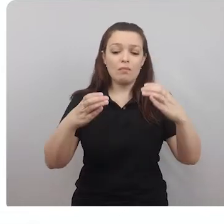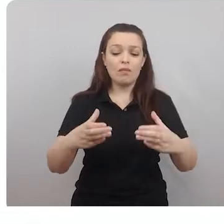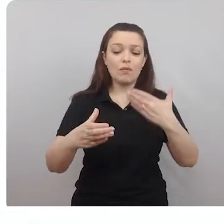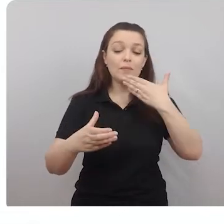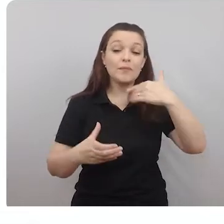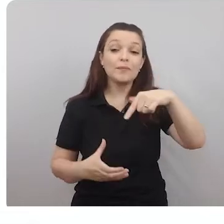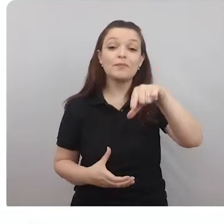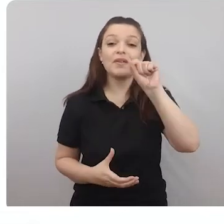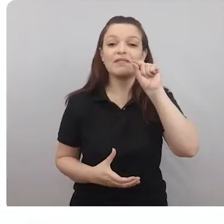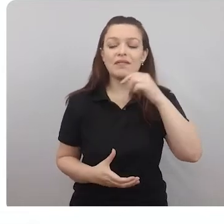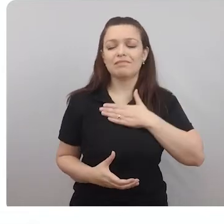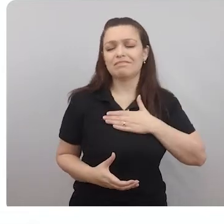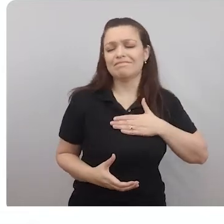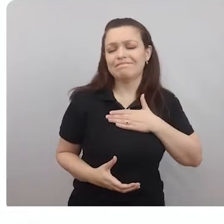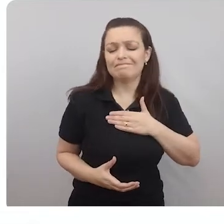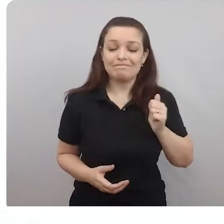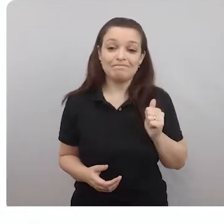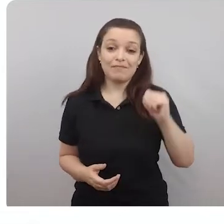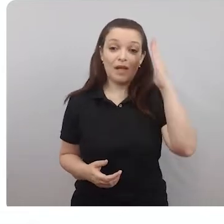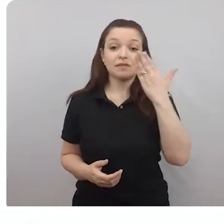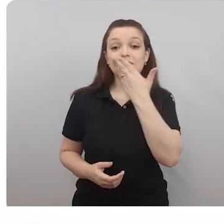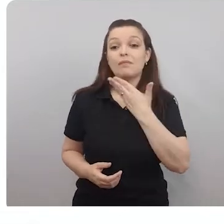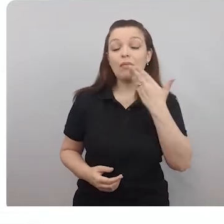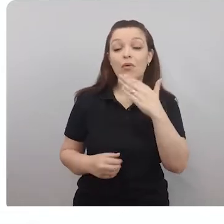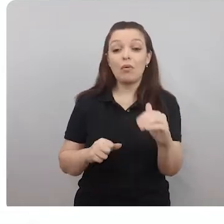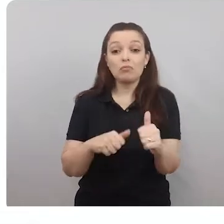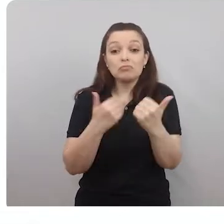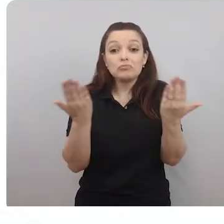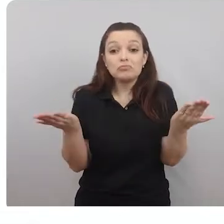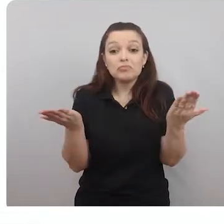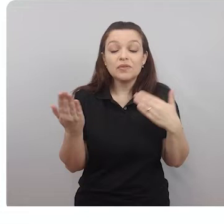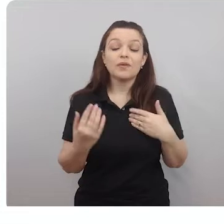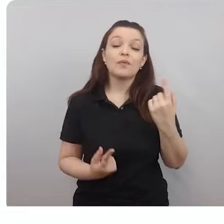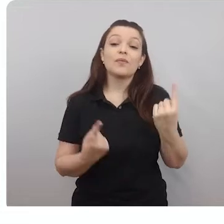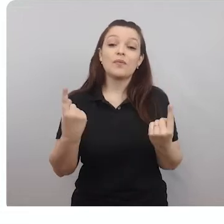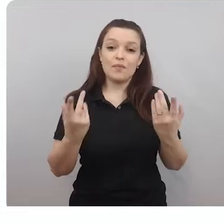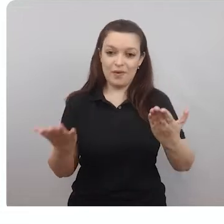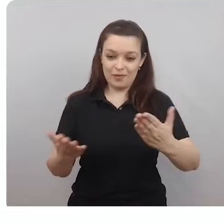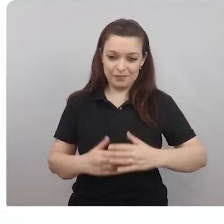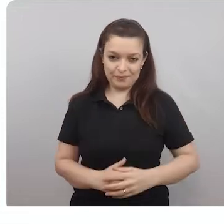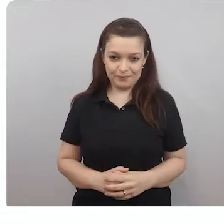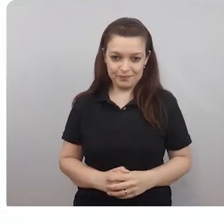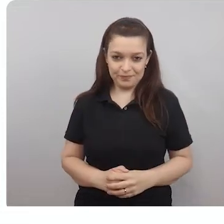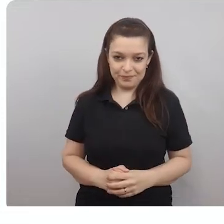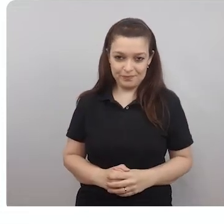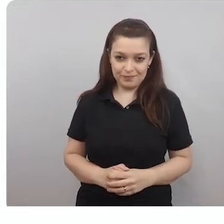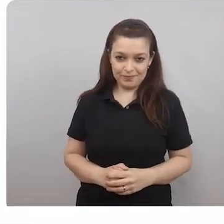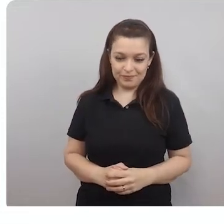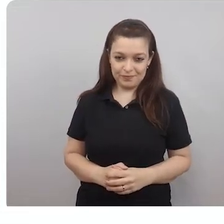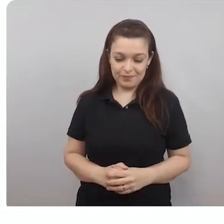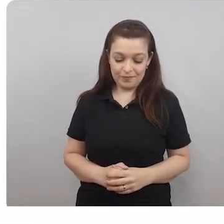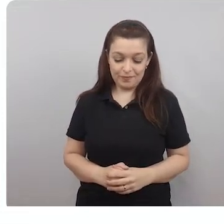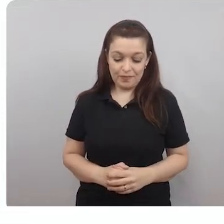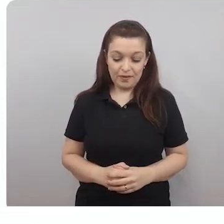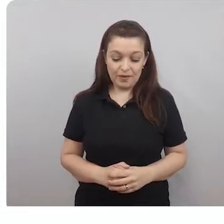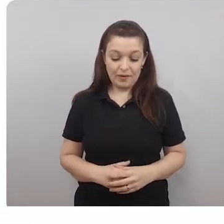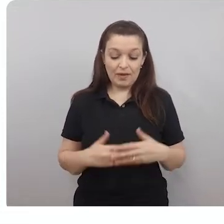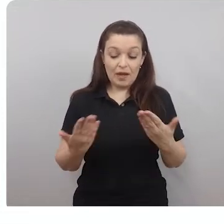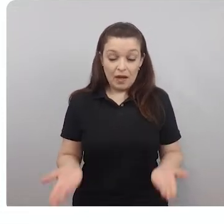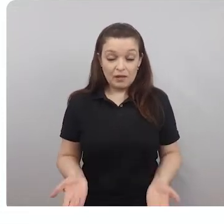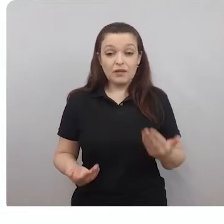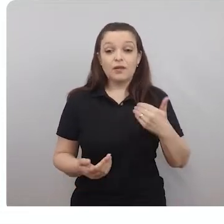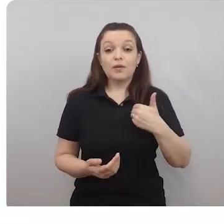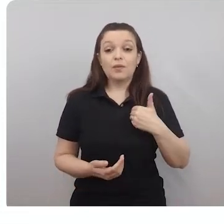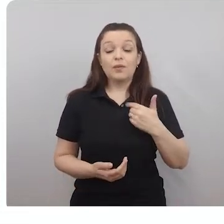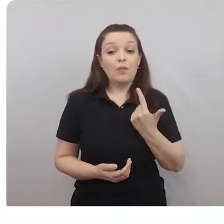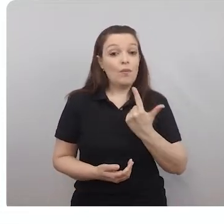bolo preferido? Então a Lia está fazendo uma pergunta. Qual o seu bolo preferido? E o nosso amigo